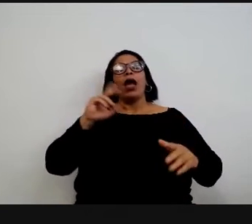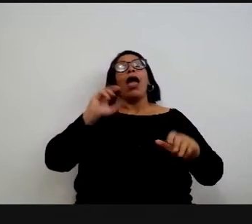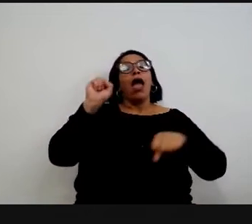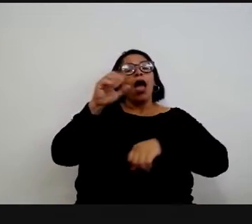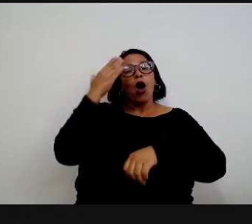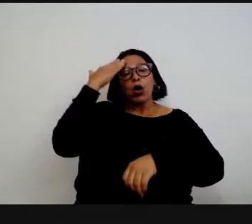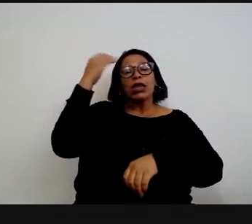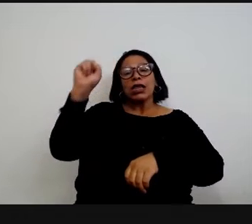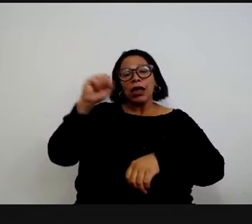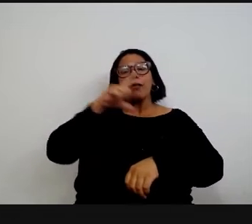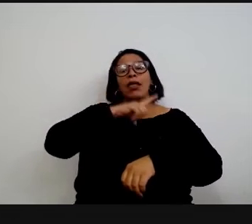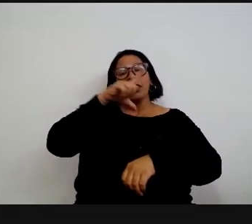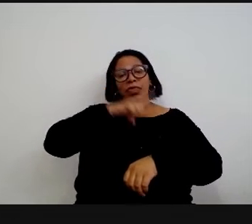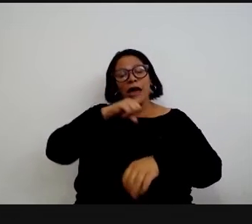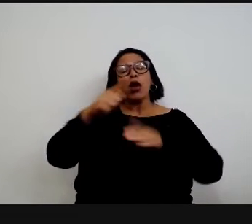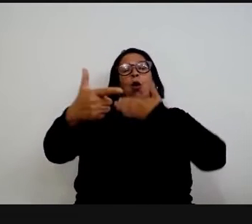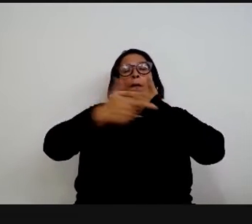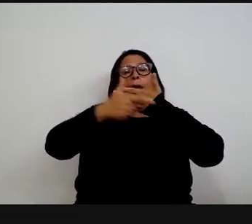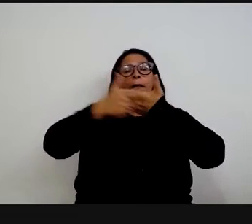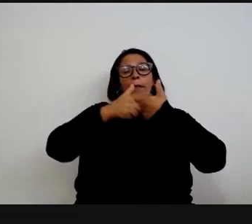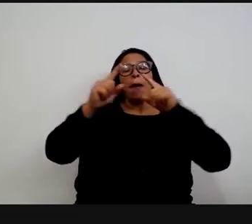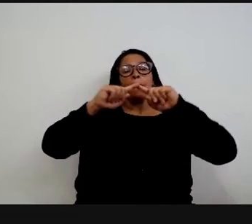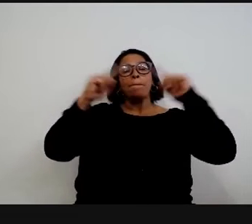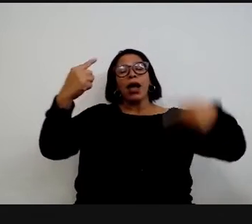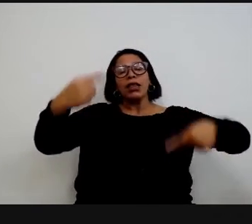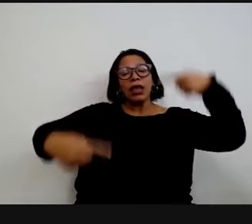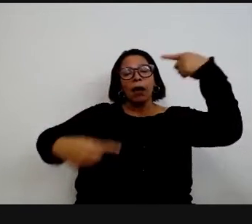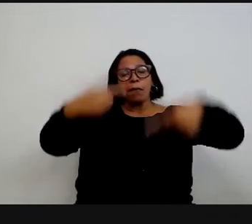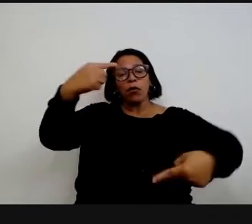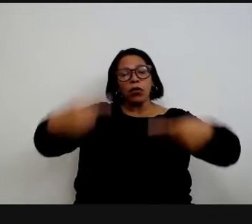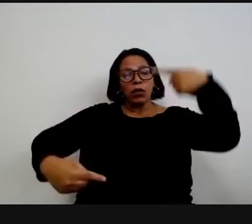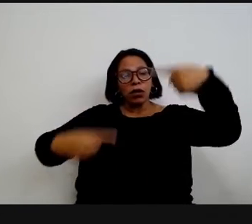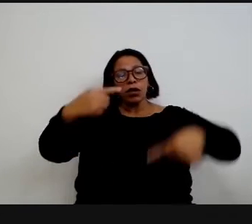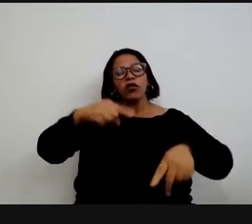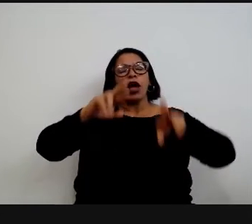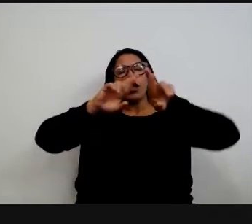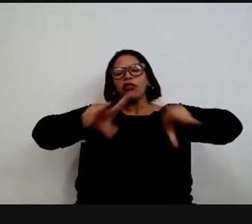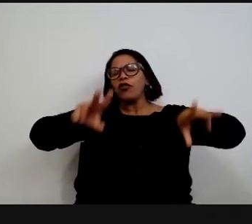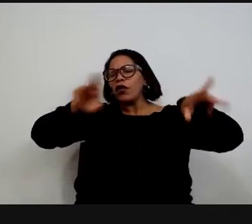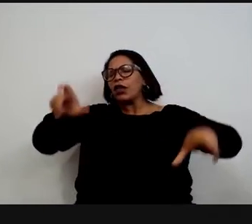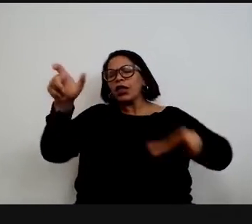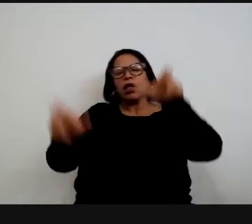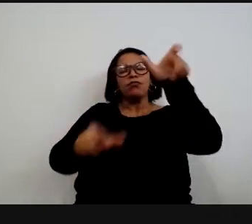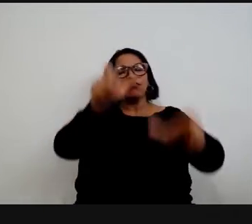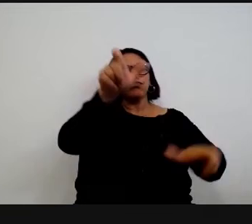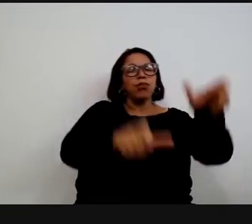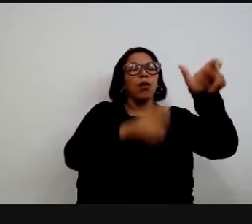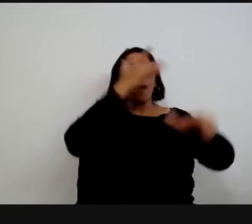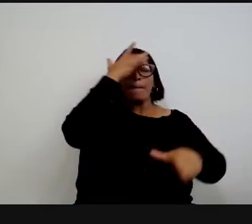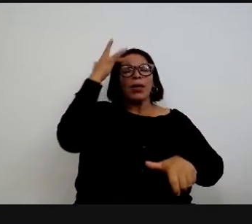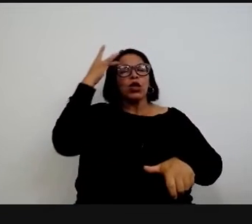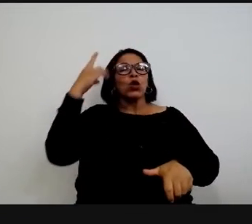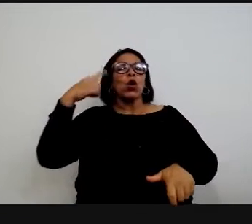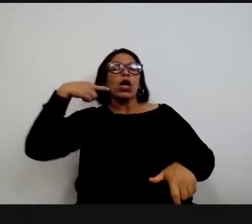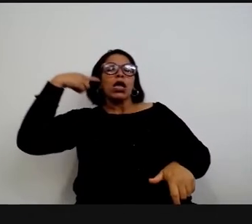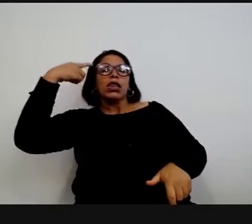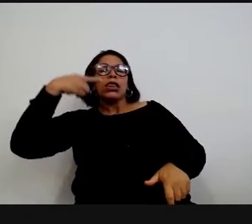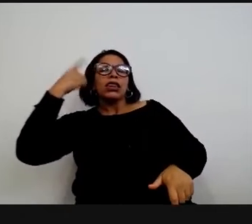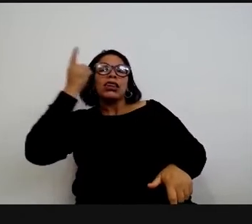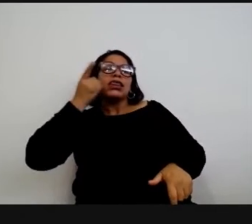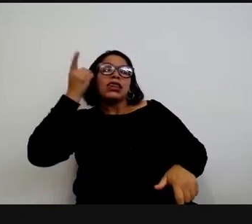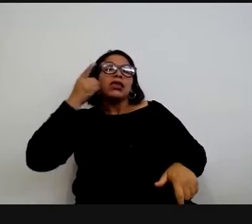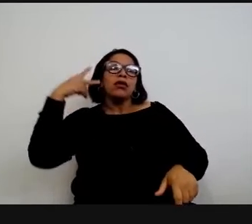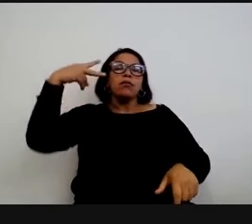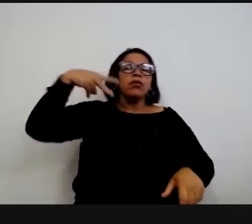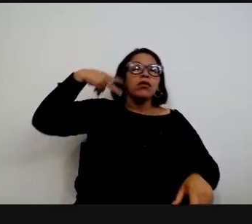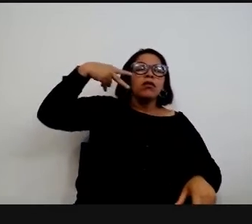saber técnico tem um papel, mas que a política legislativa, que traz toda essa diversidade, todas as nuances da nossa sociedade,